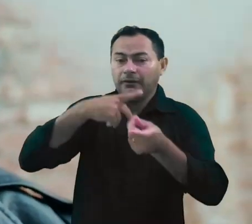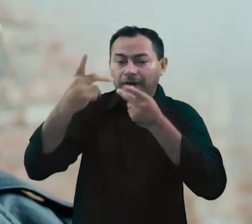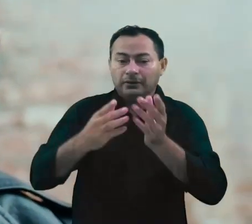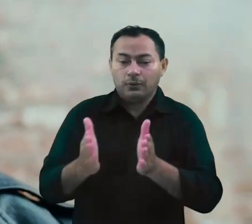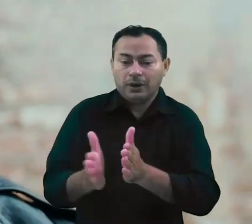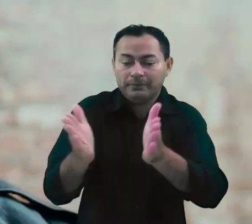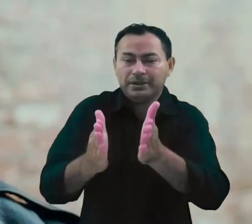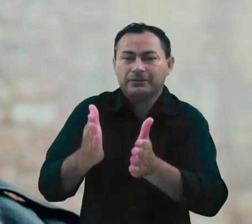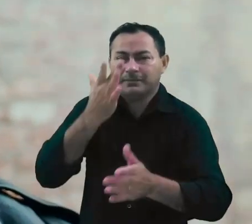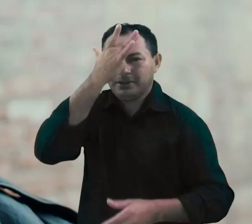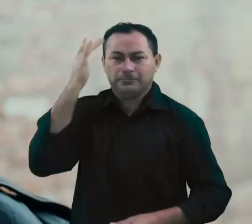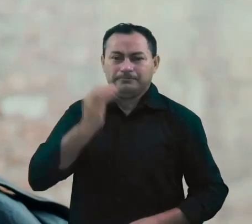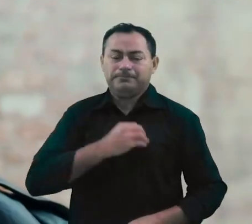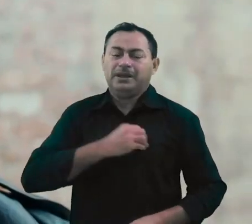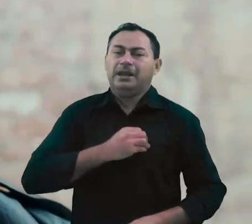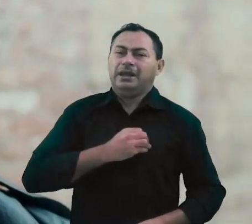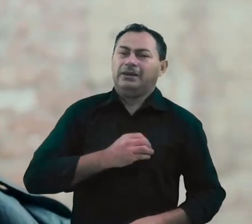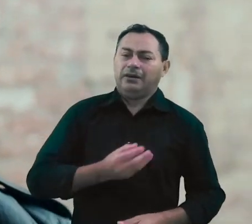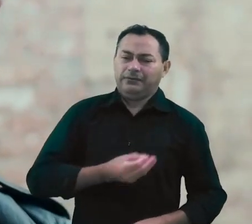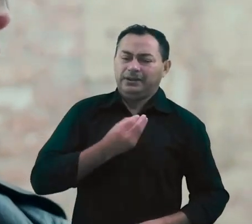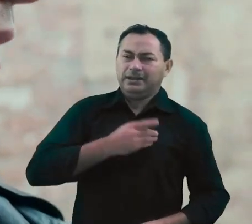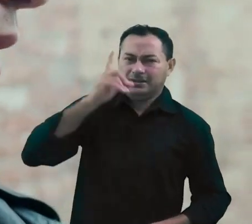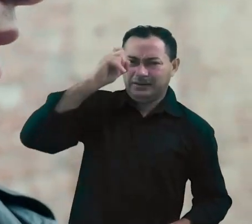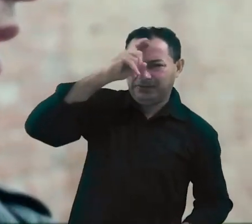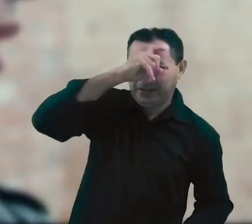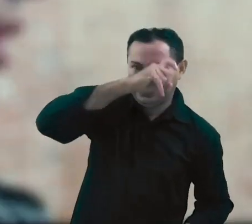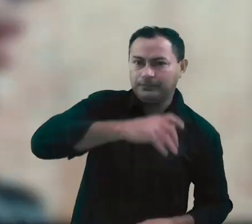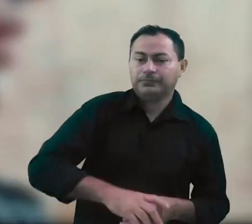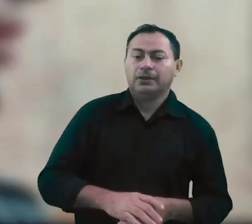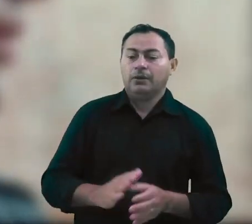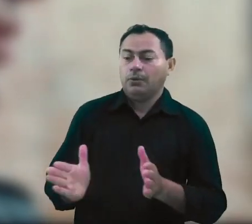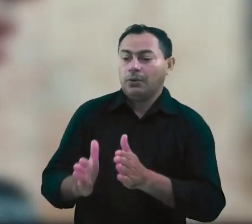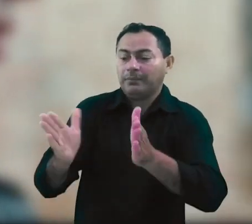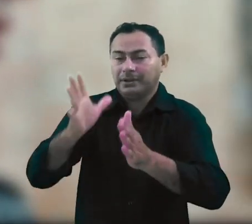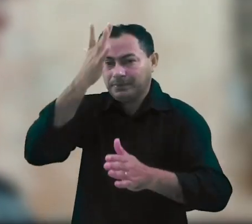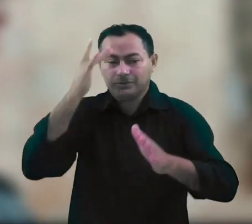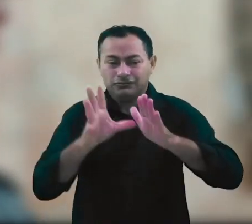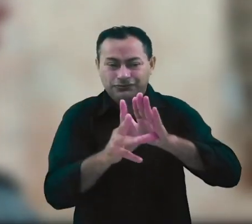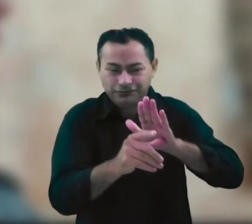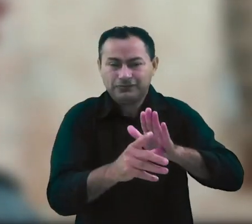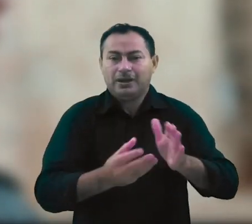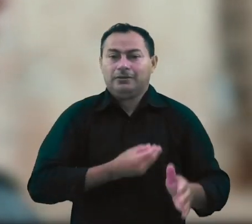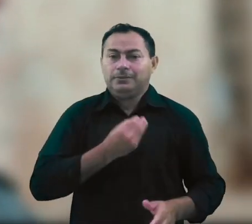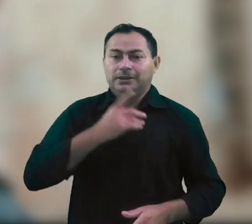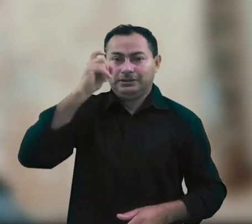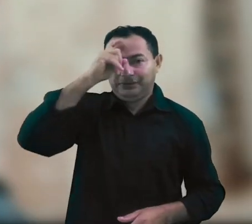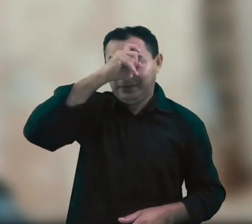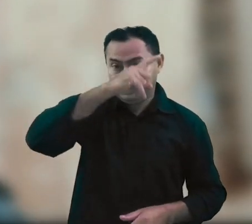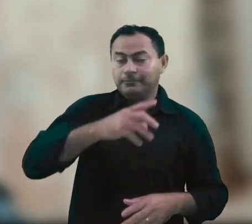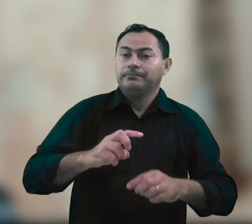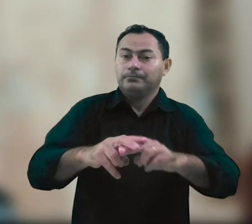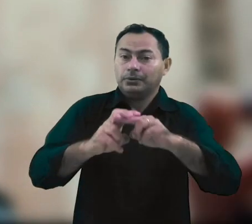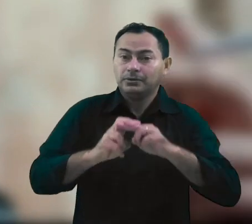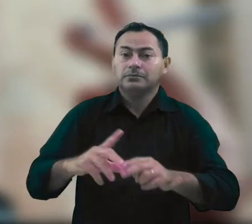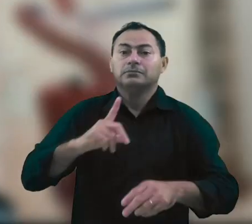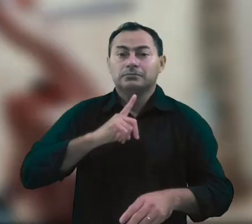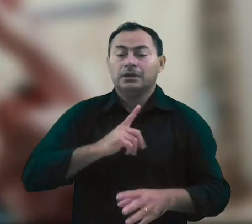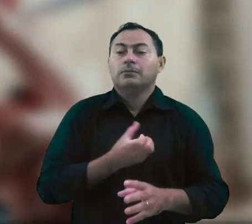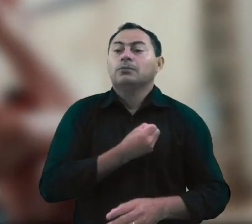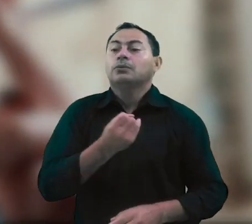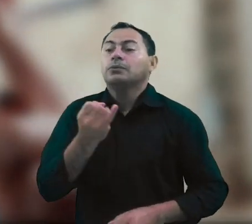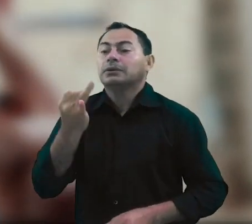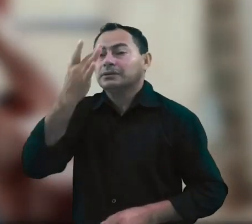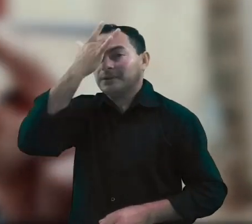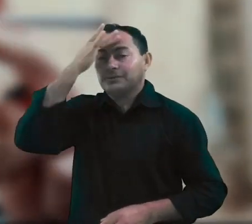que o caminho do infiel é áspero. O caminho do transgressor é áspero e difícil, e por isso